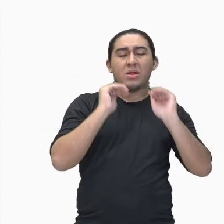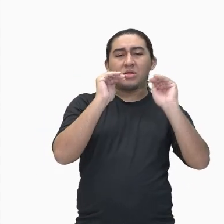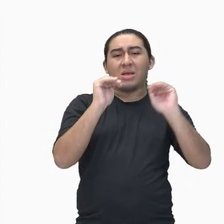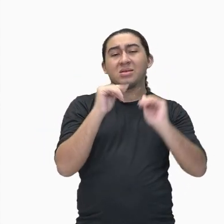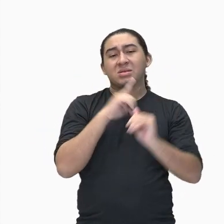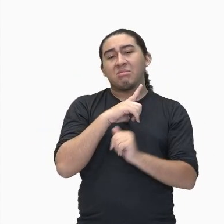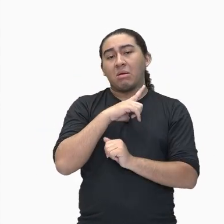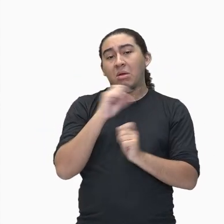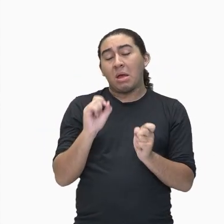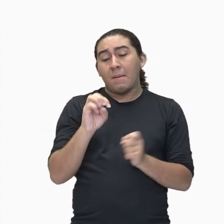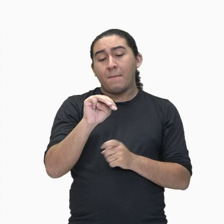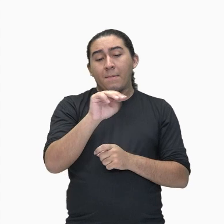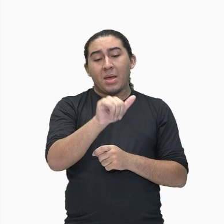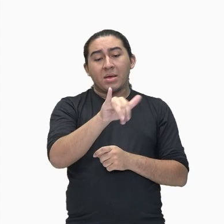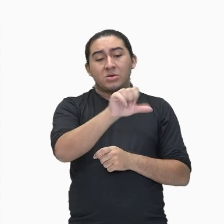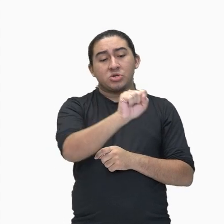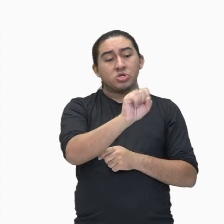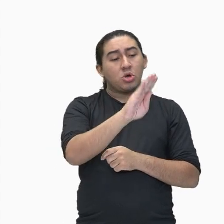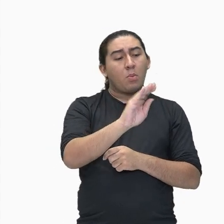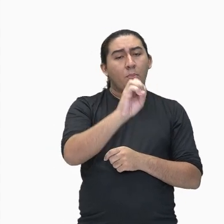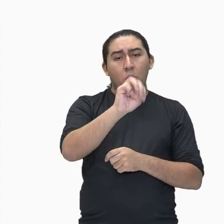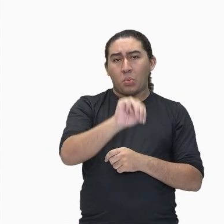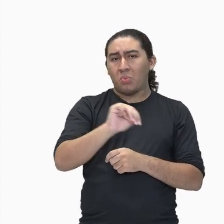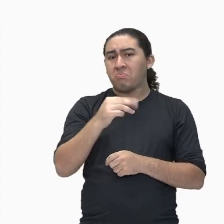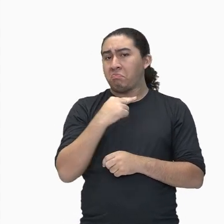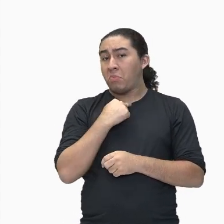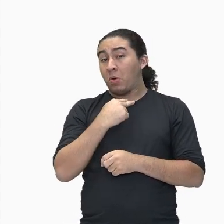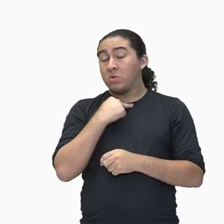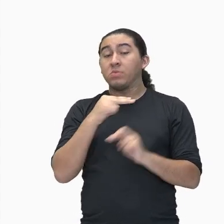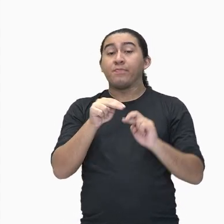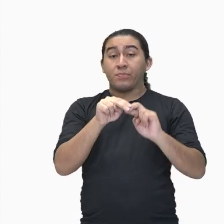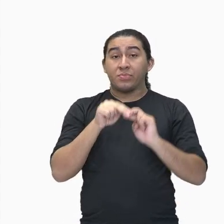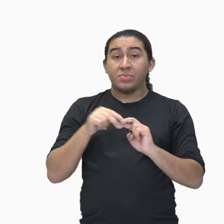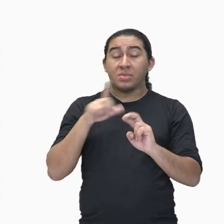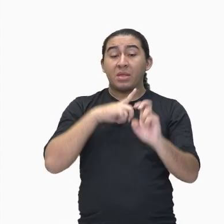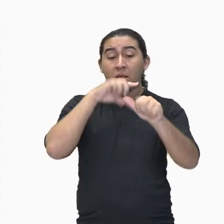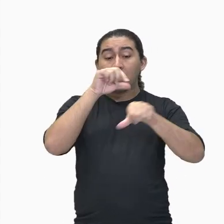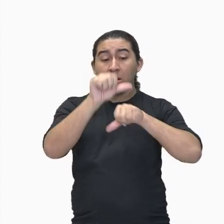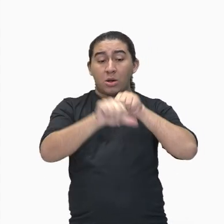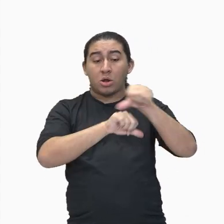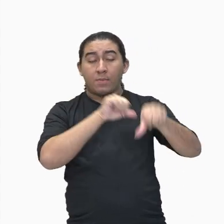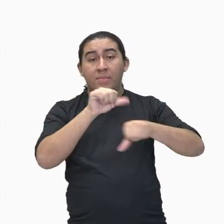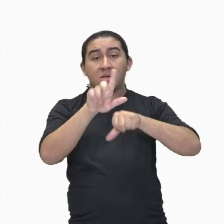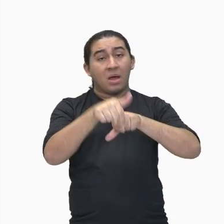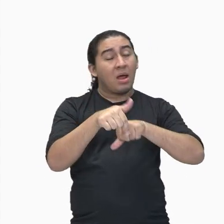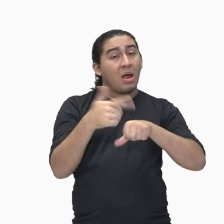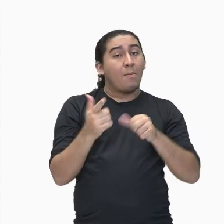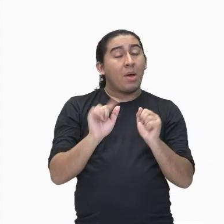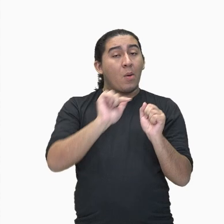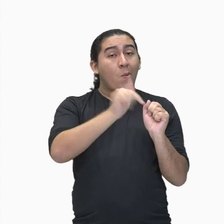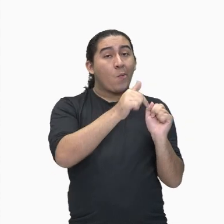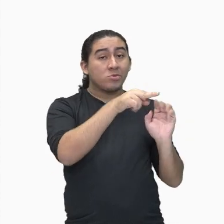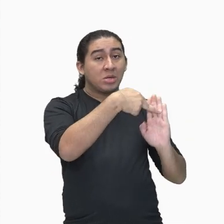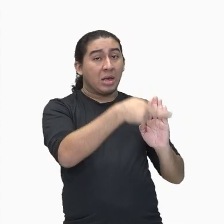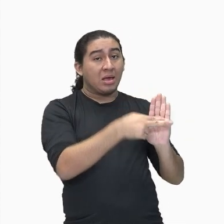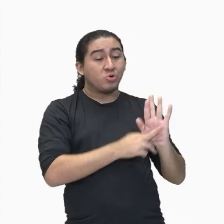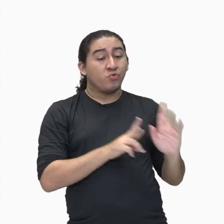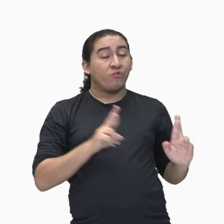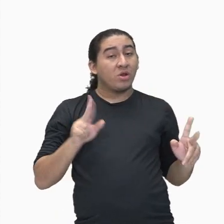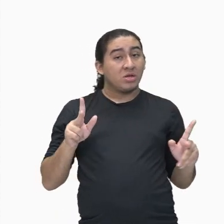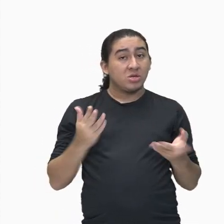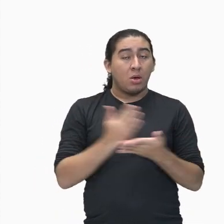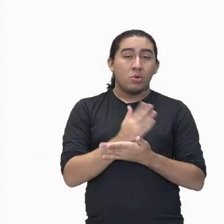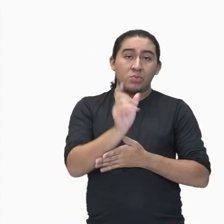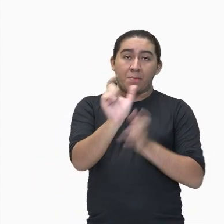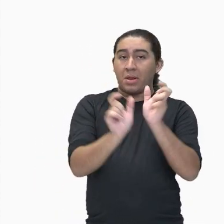colocar é mais bom, né? Por isso que há essa exceção, que algumas palavras não